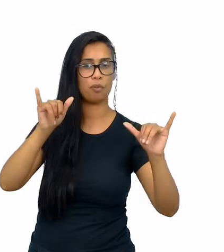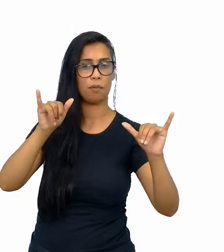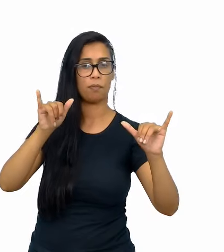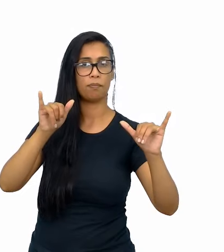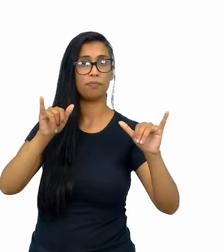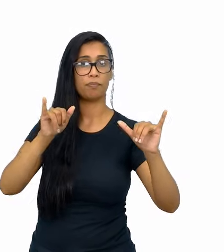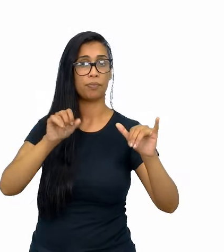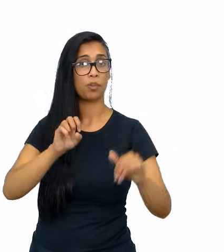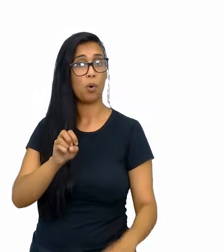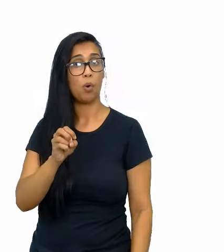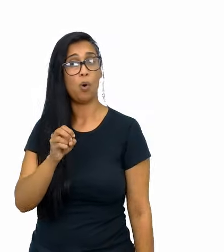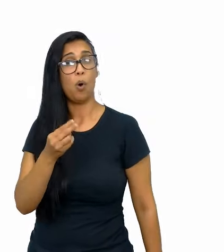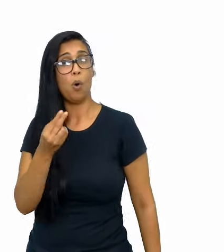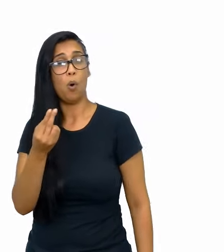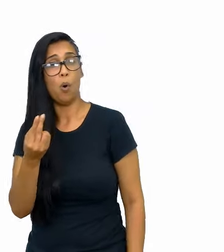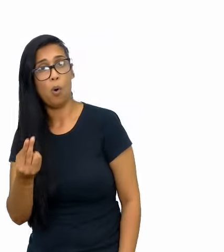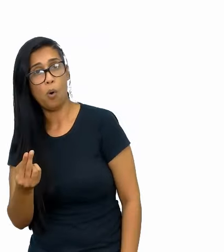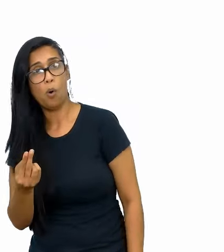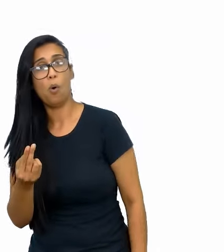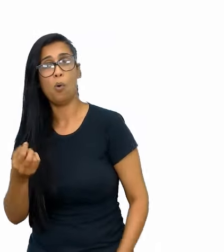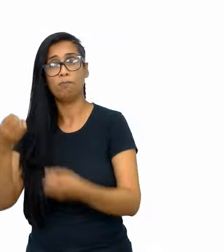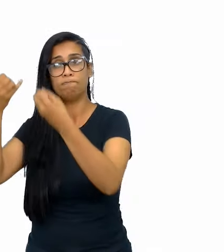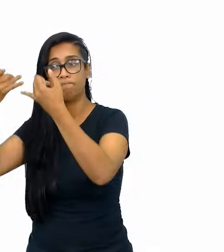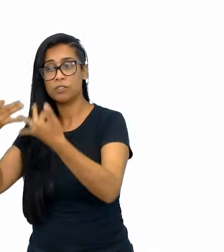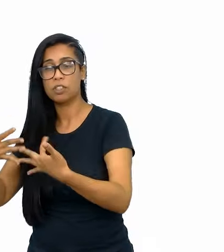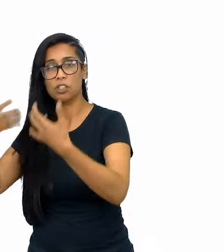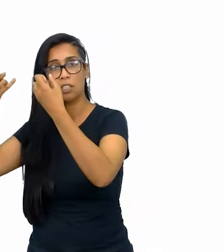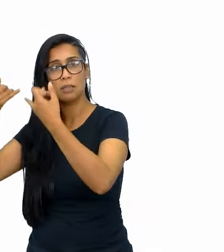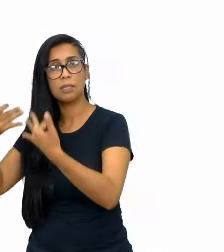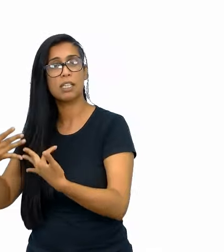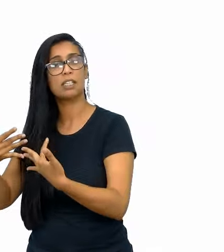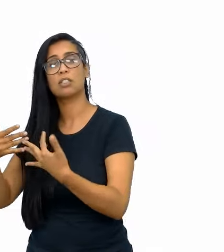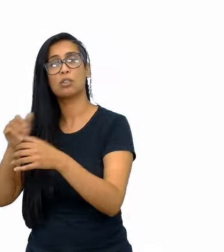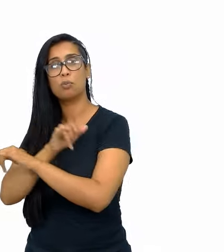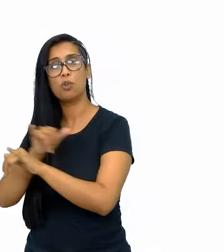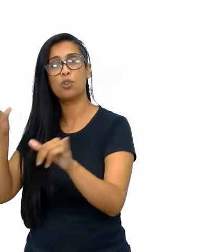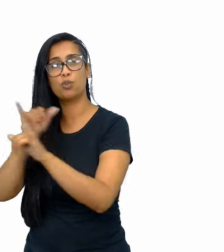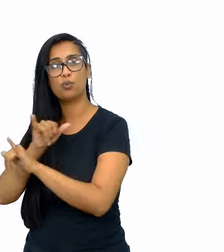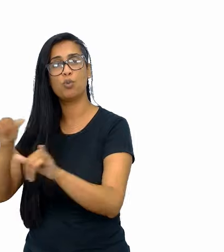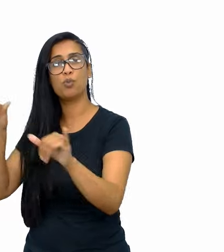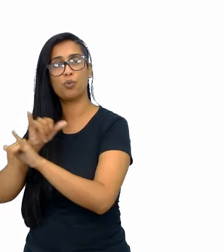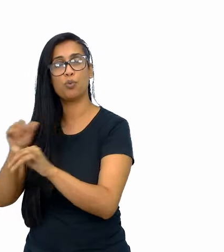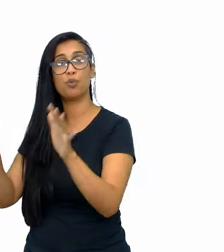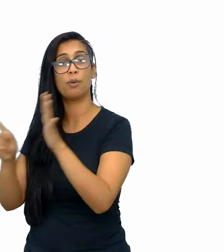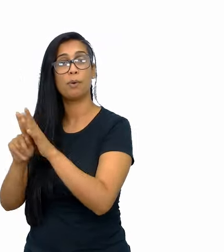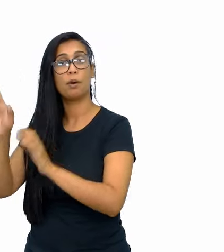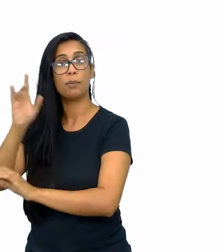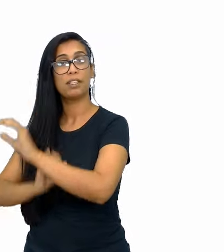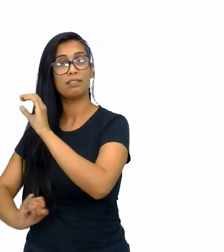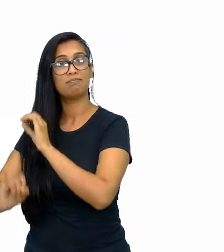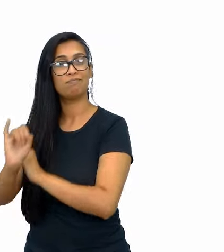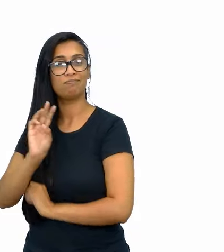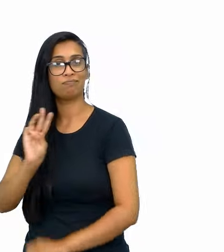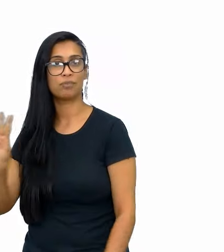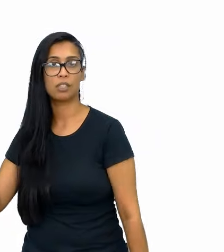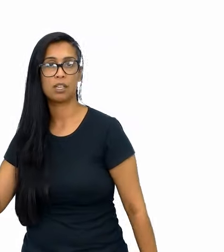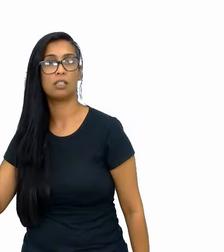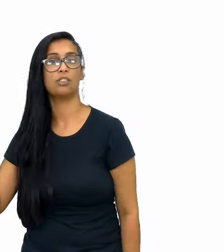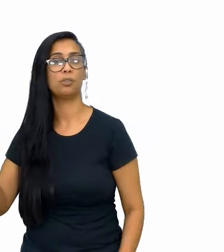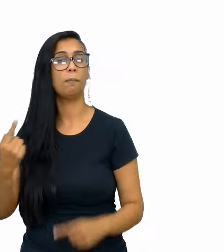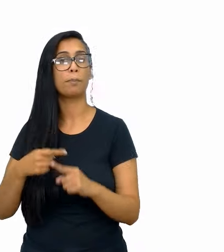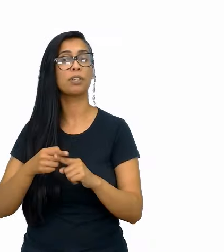para os relatos que circulam em blogs, por exemplo, que acabam sendo um pouco mais, que eles acabam